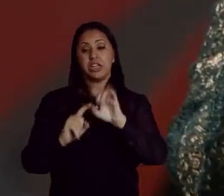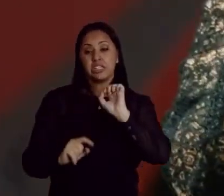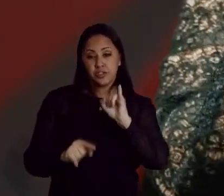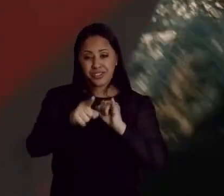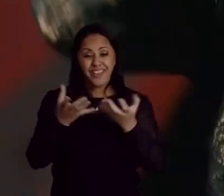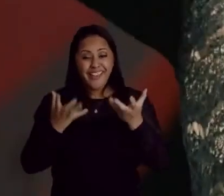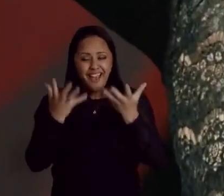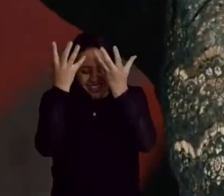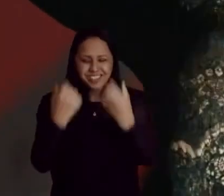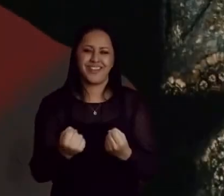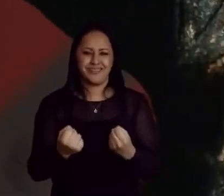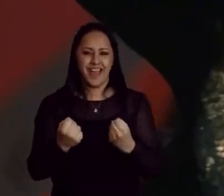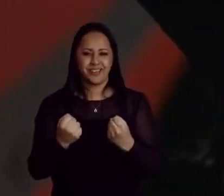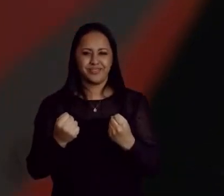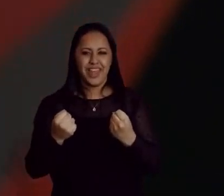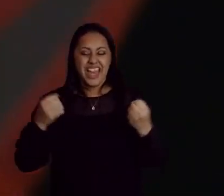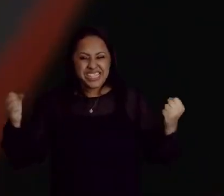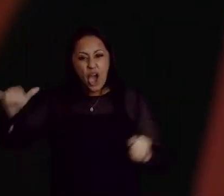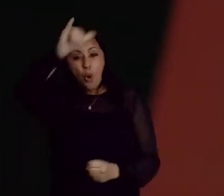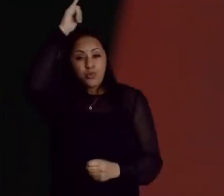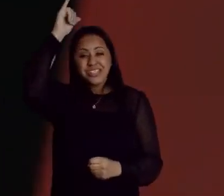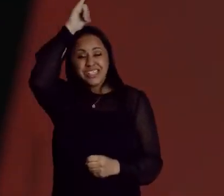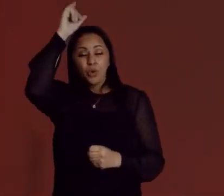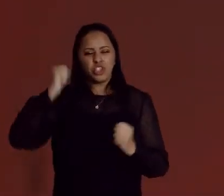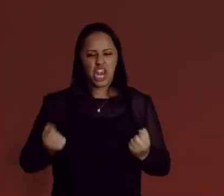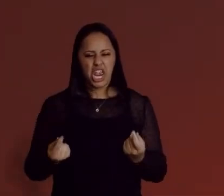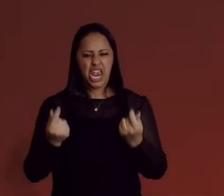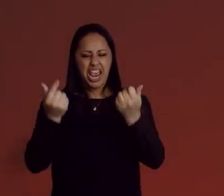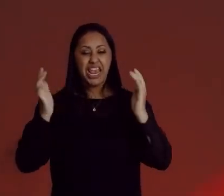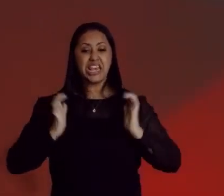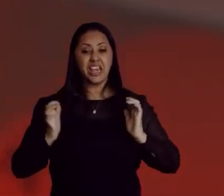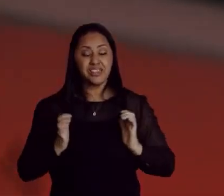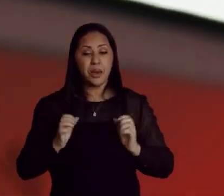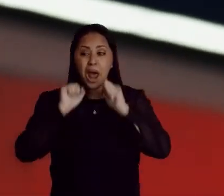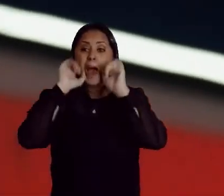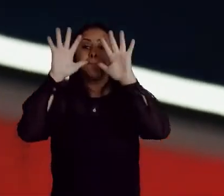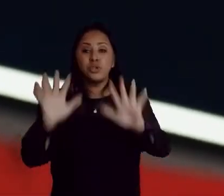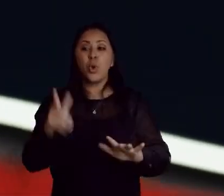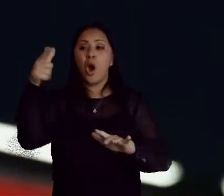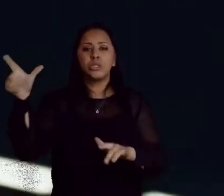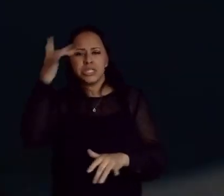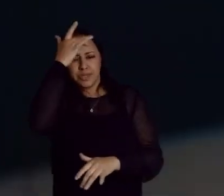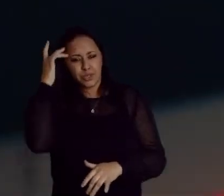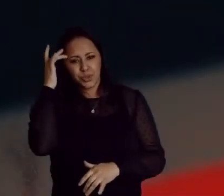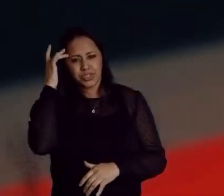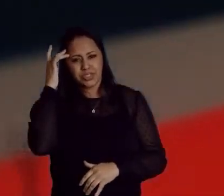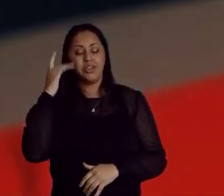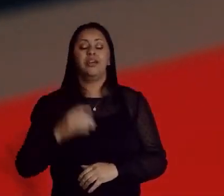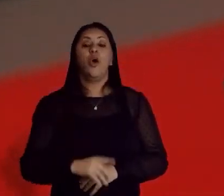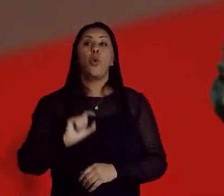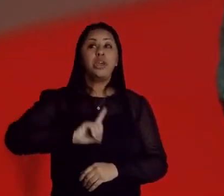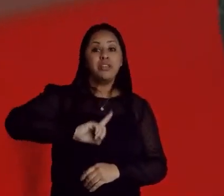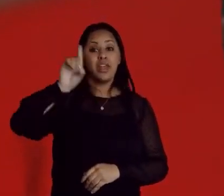tomar posse dessa prosperidade, dessa unção de riqueza, para abençoar as pessoas, o mundo, com